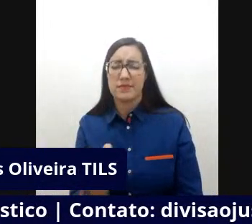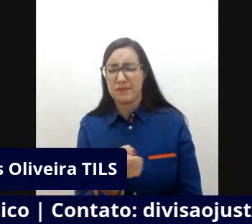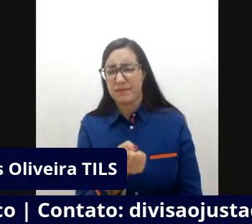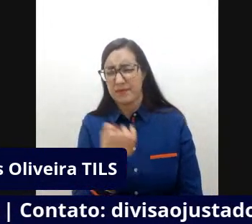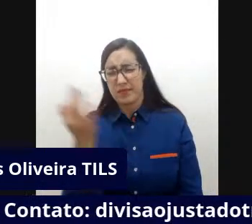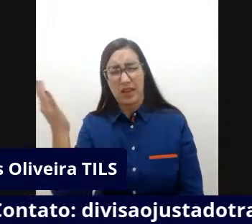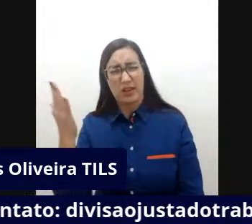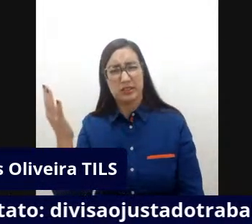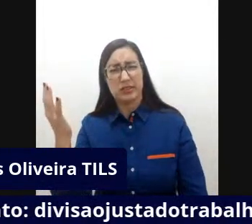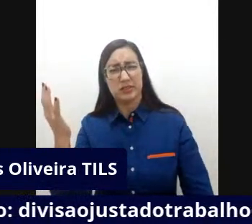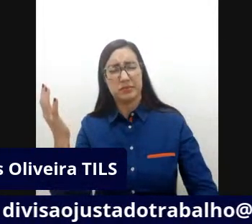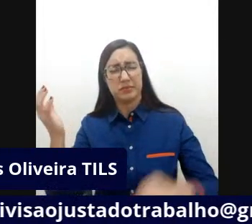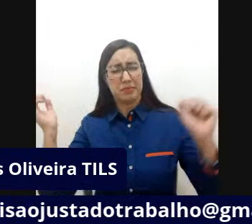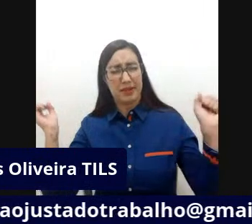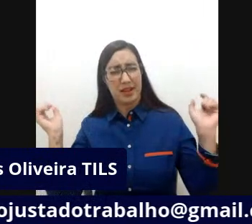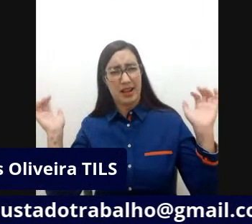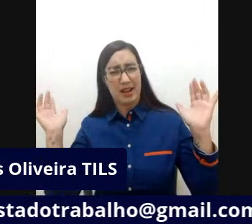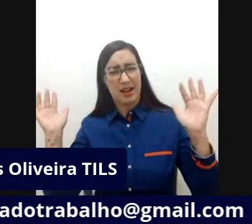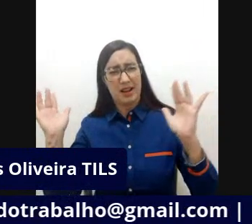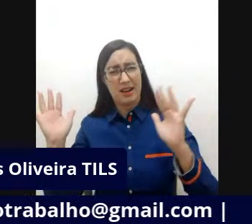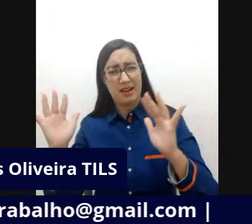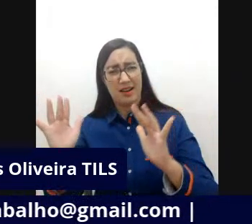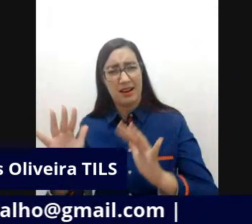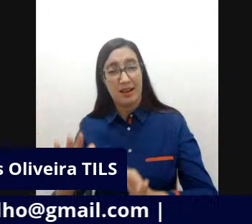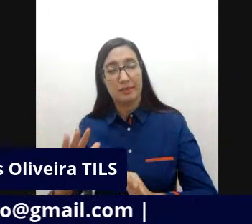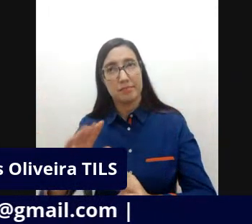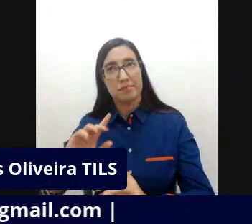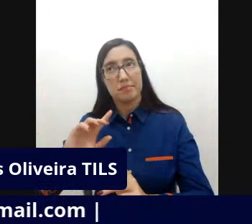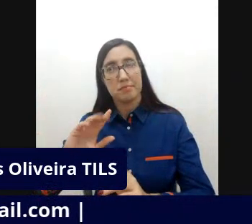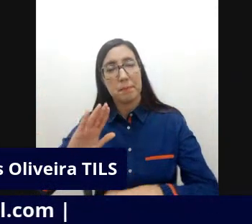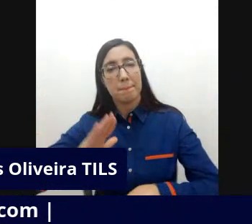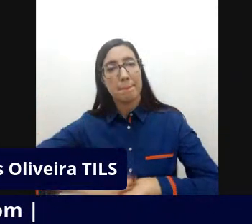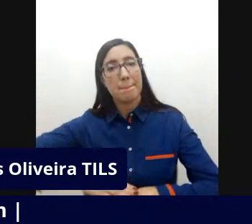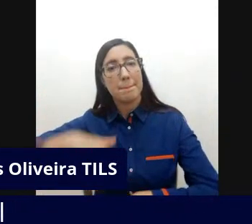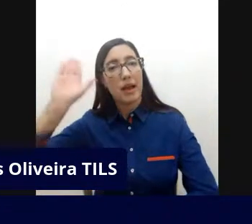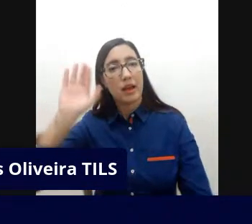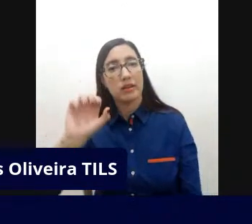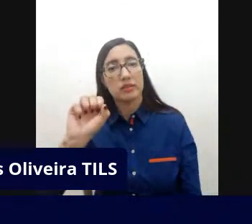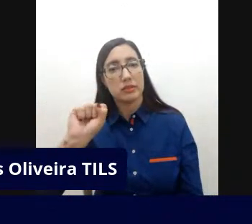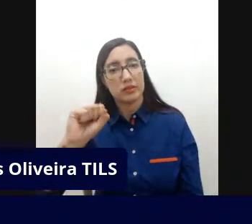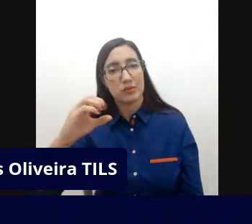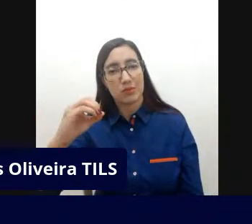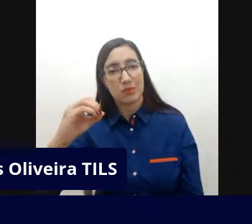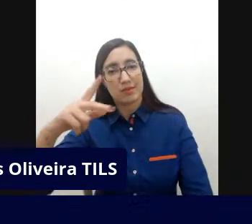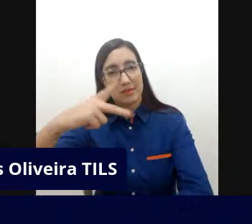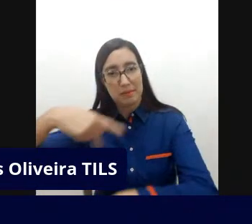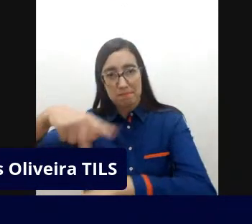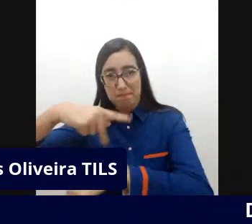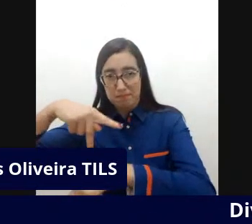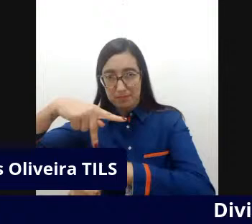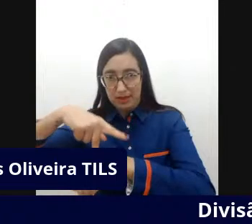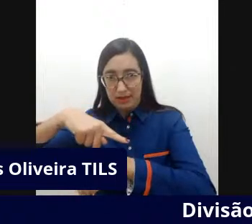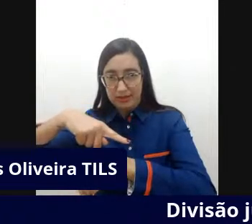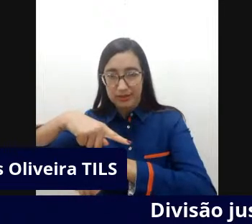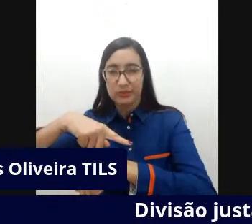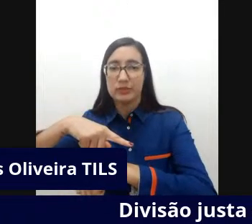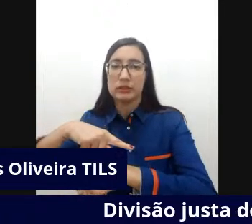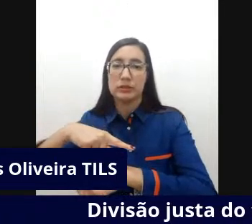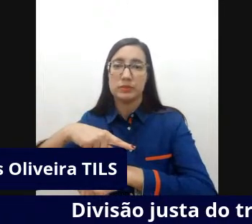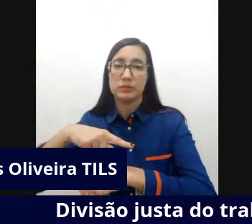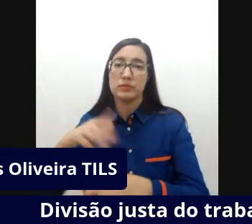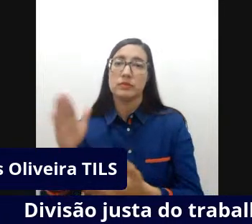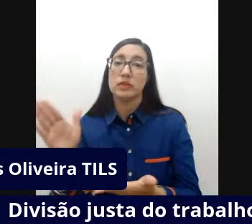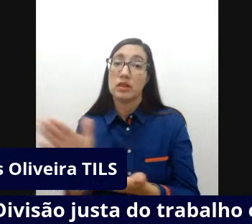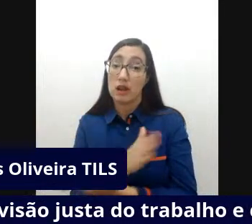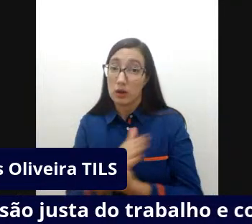80 países, né? Então a gente conheceu um pouco da realidade. Tem países que têm situações pior que a